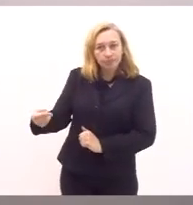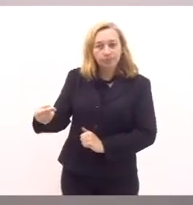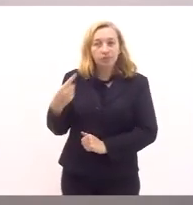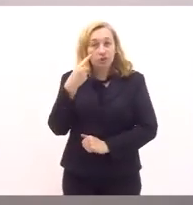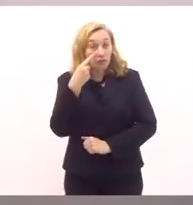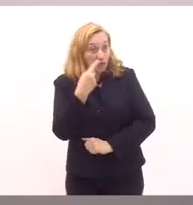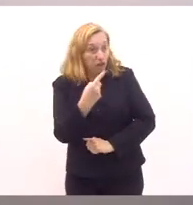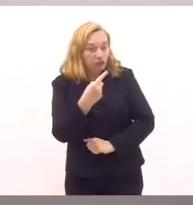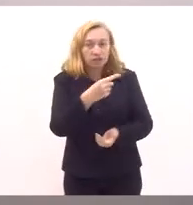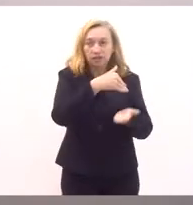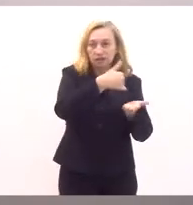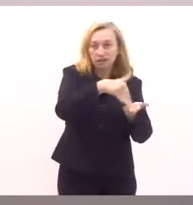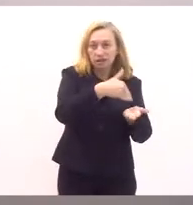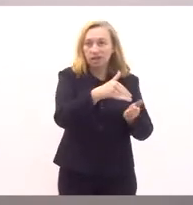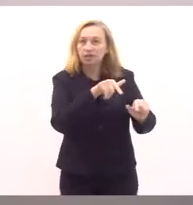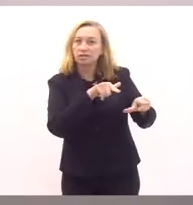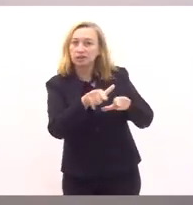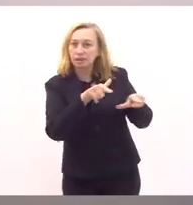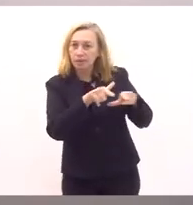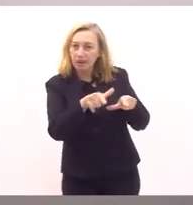Vejo que a Secretaria de Trabalho